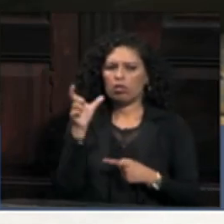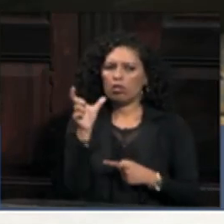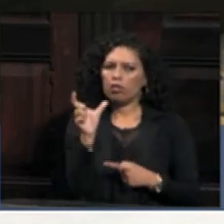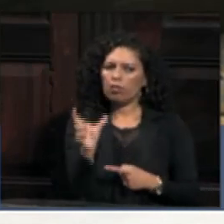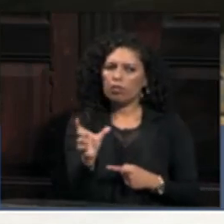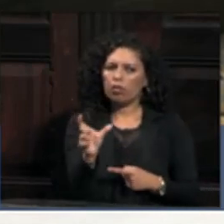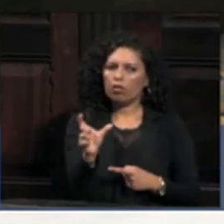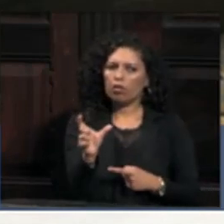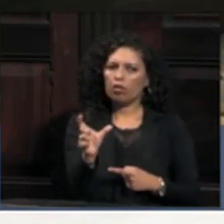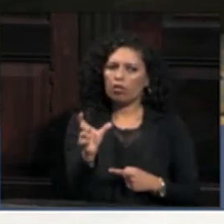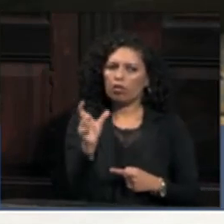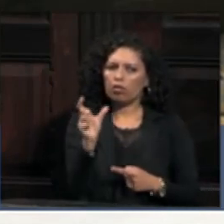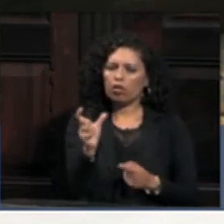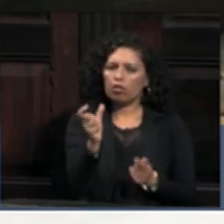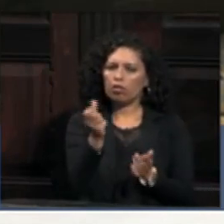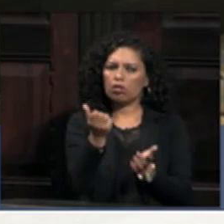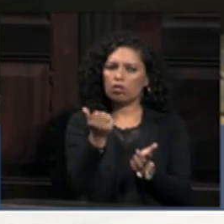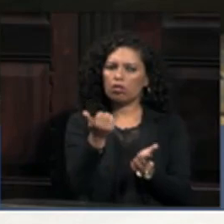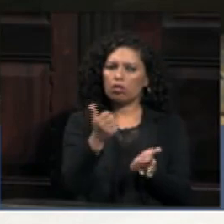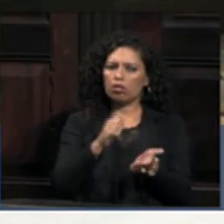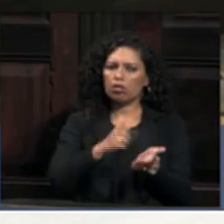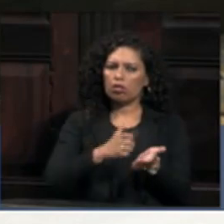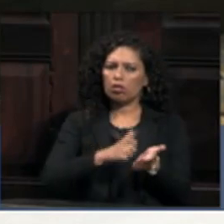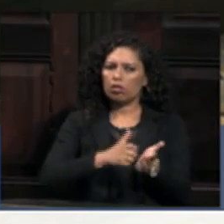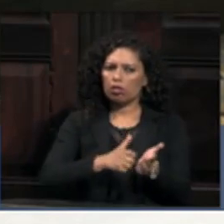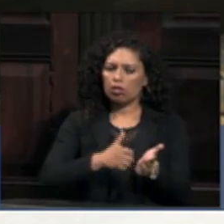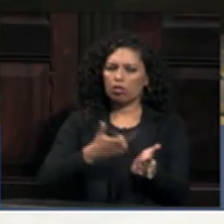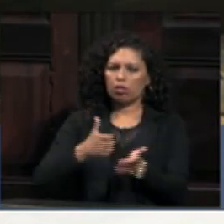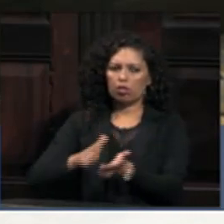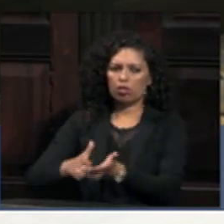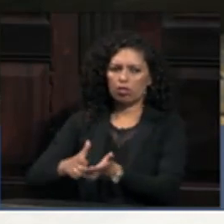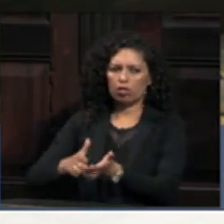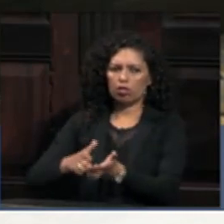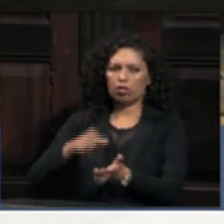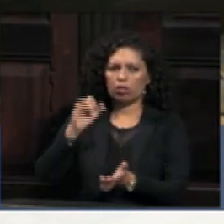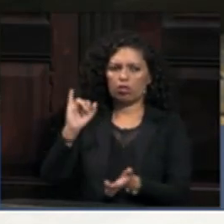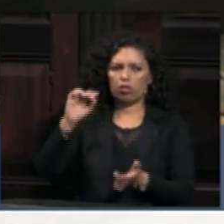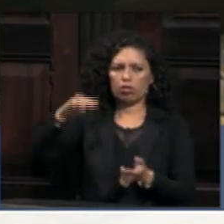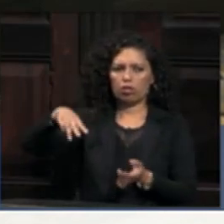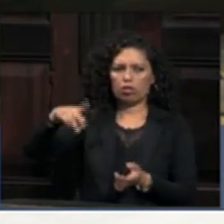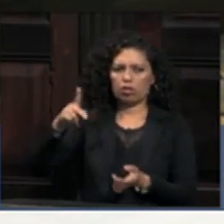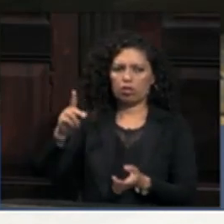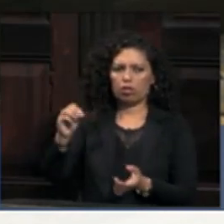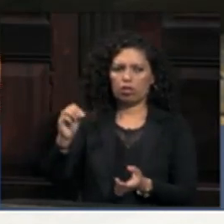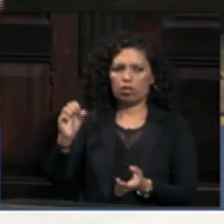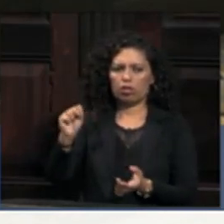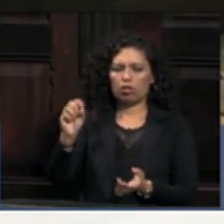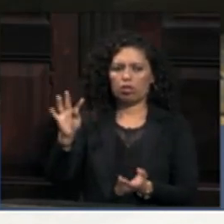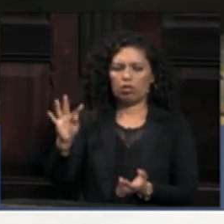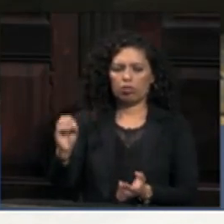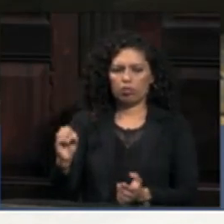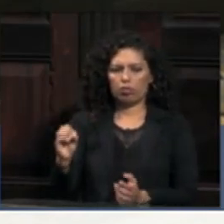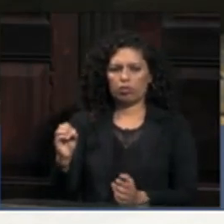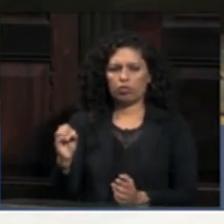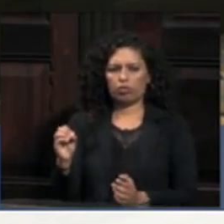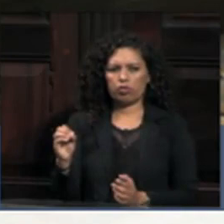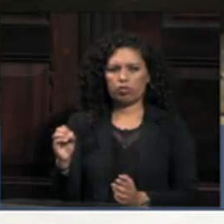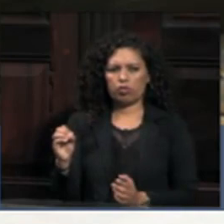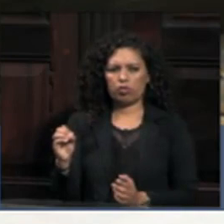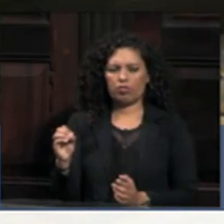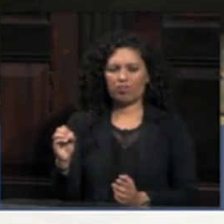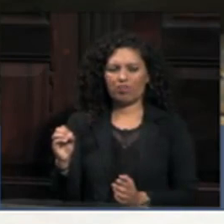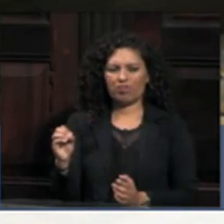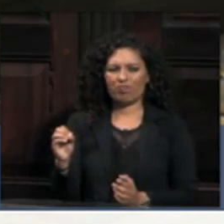de um mecanismo mais eficaz de recolhimento do imposto, especialmente nas concessionárias de serviço público,